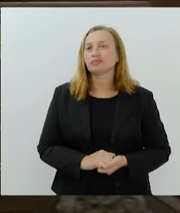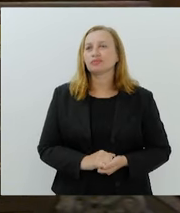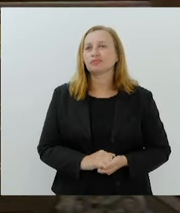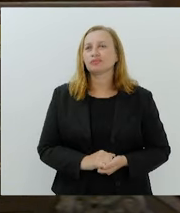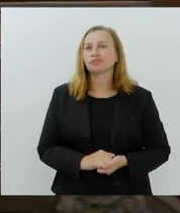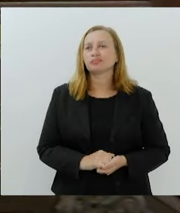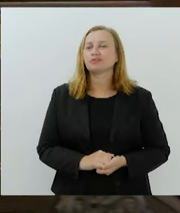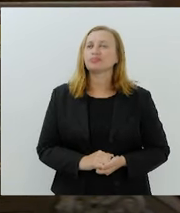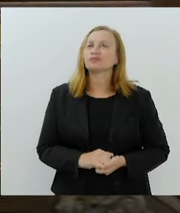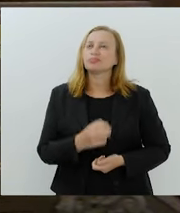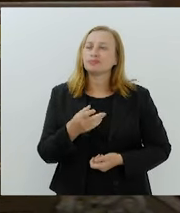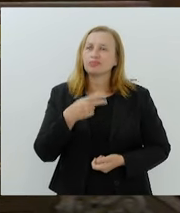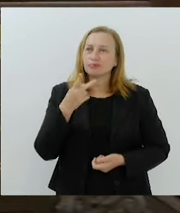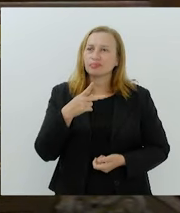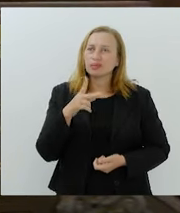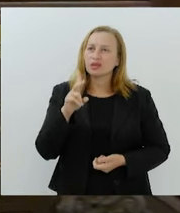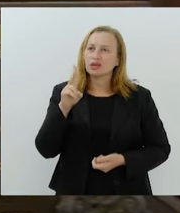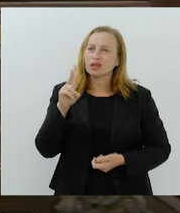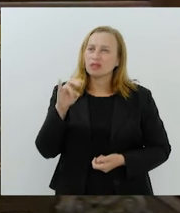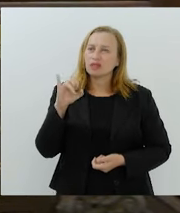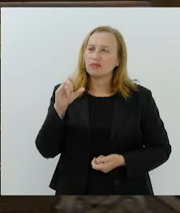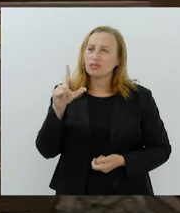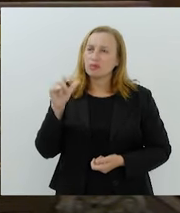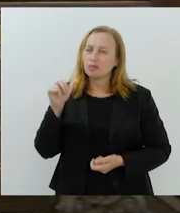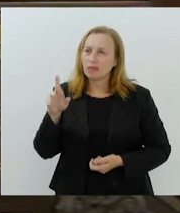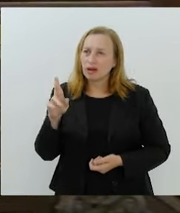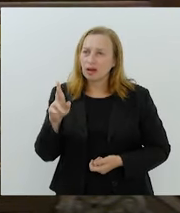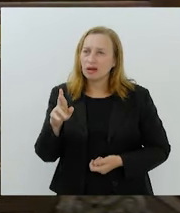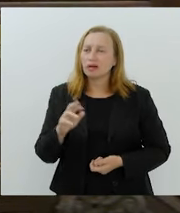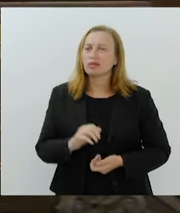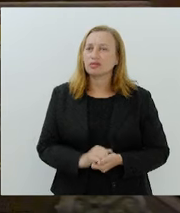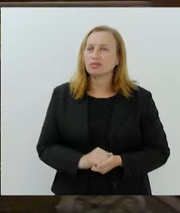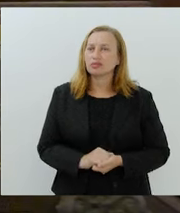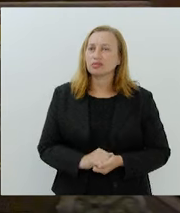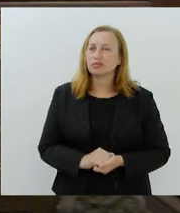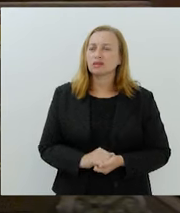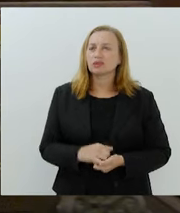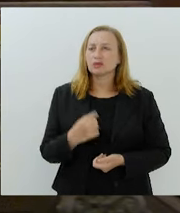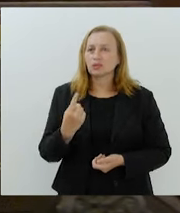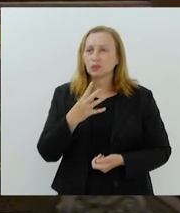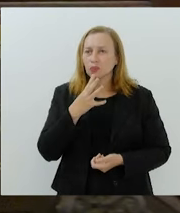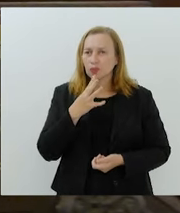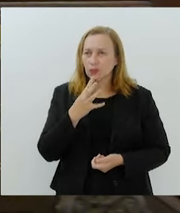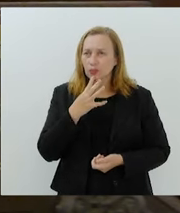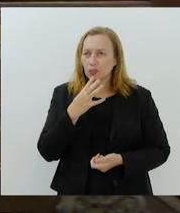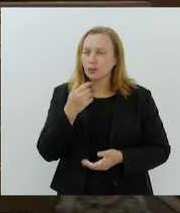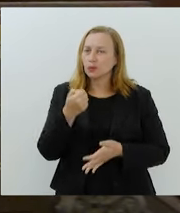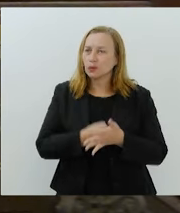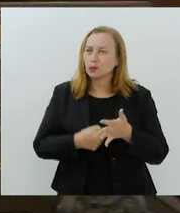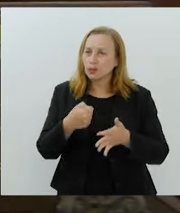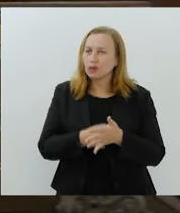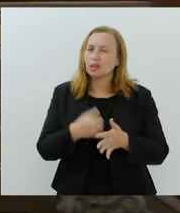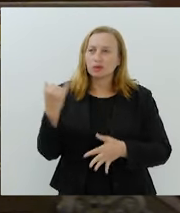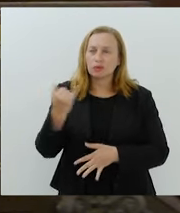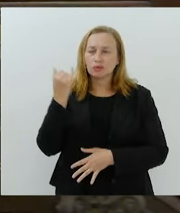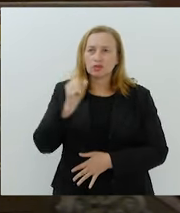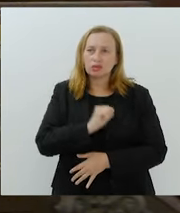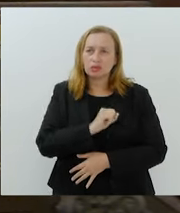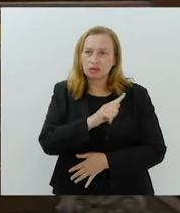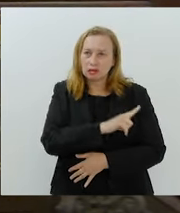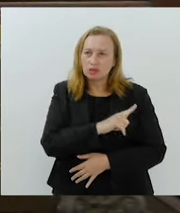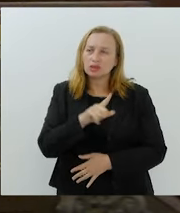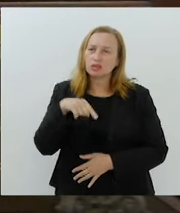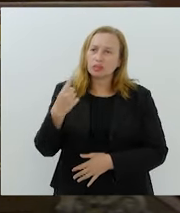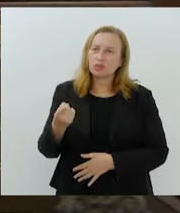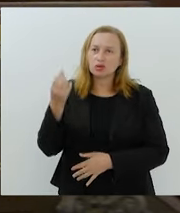Eu quero falar de Vilmar Berna, que nós conhecemos e foi um militante importante em São Gonçalo, depois de